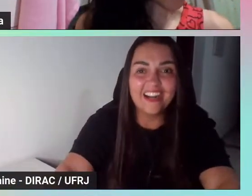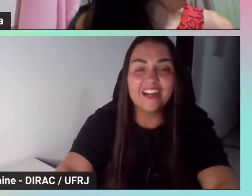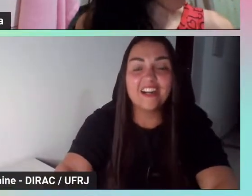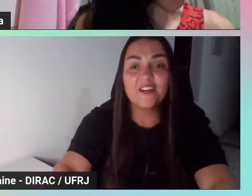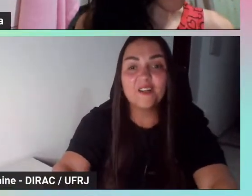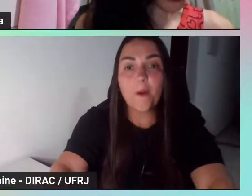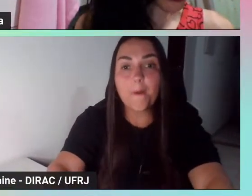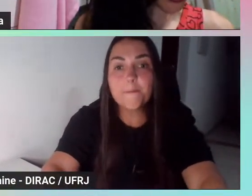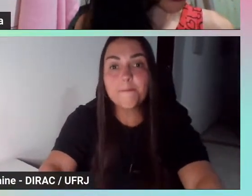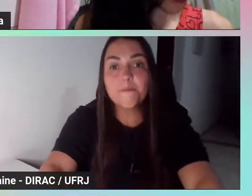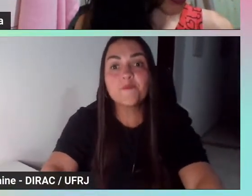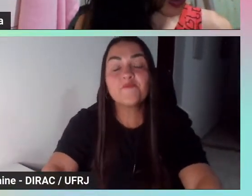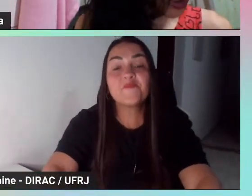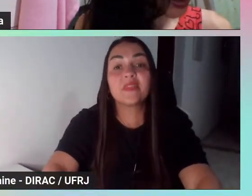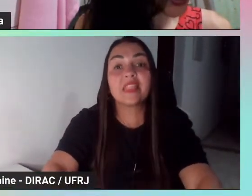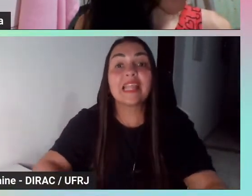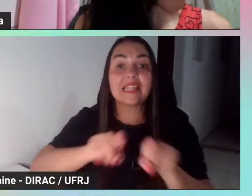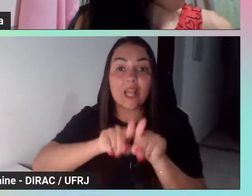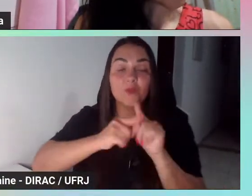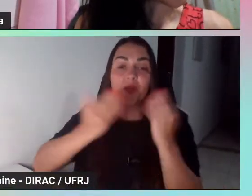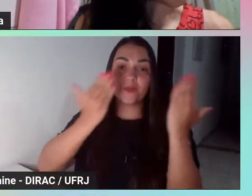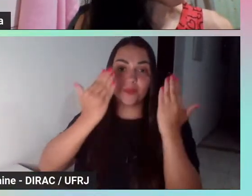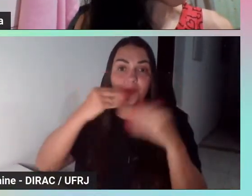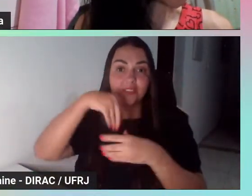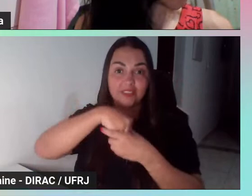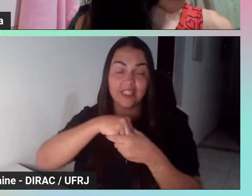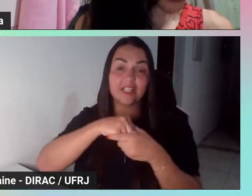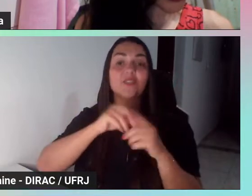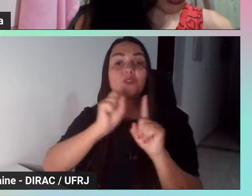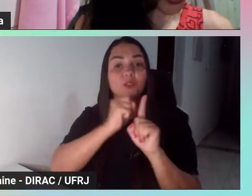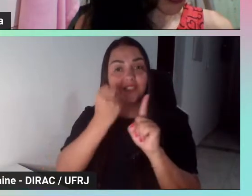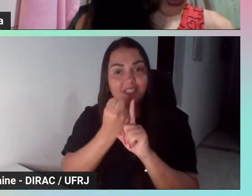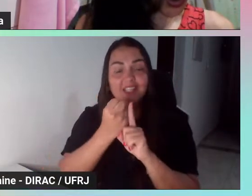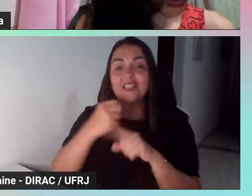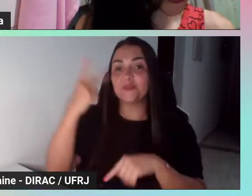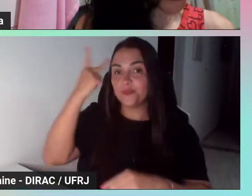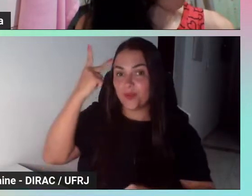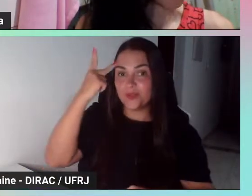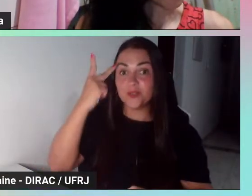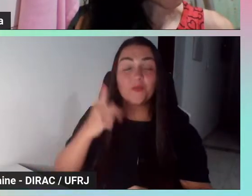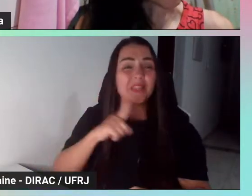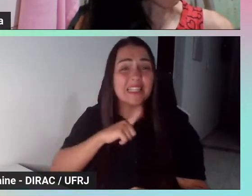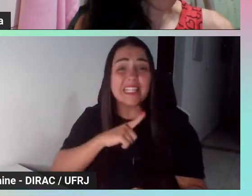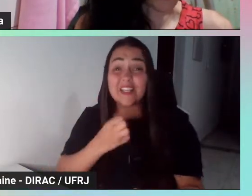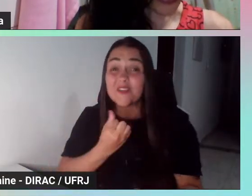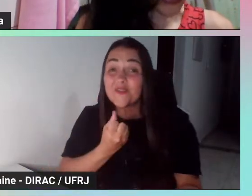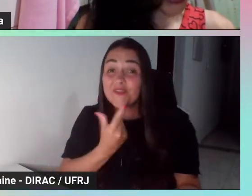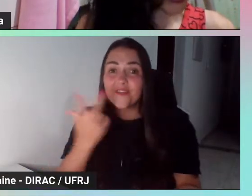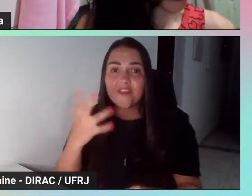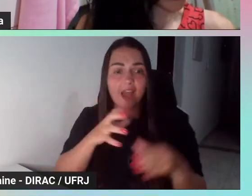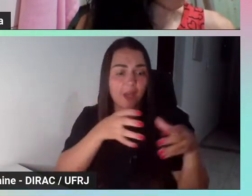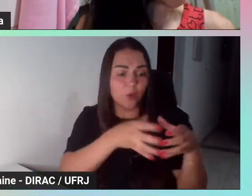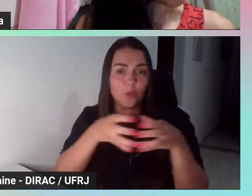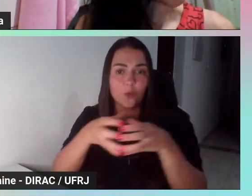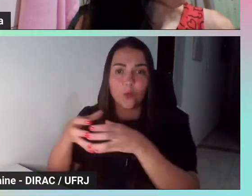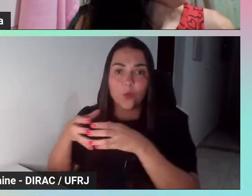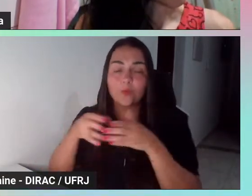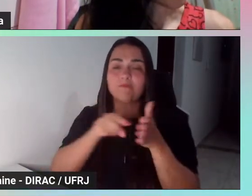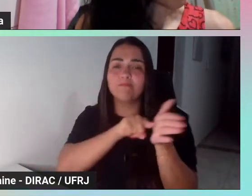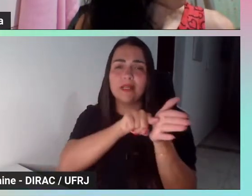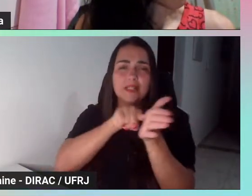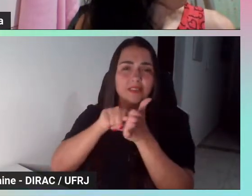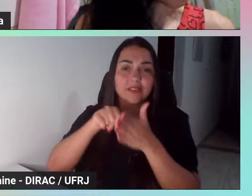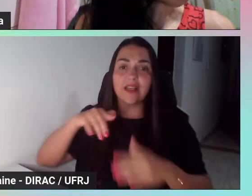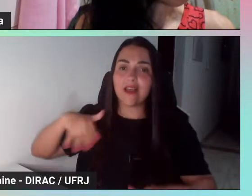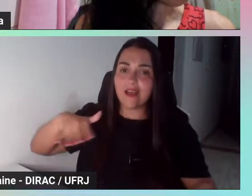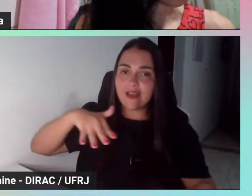Psicologia Genética na Universidade Estadual Paulista. E participo de vários grupos de pesquisa nessas áreas, né?